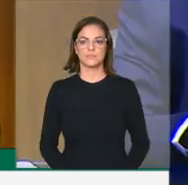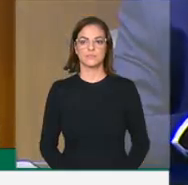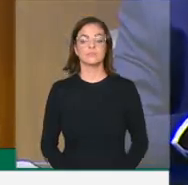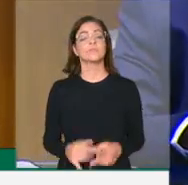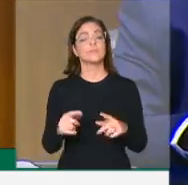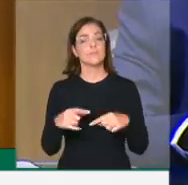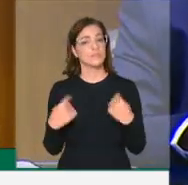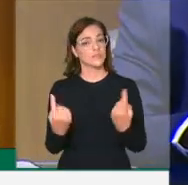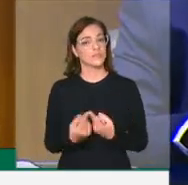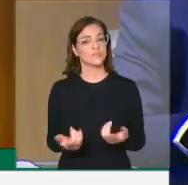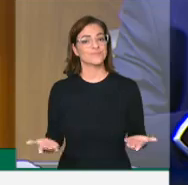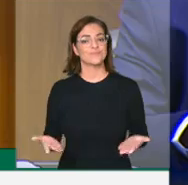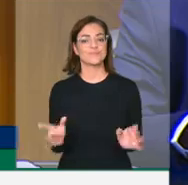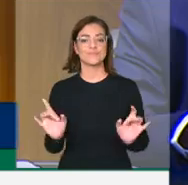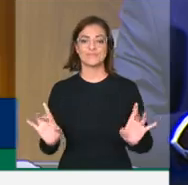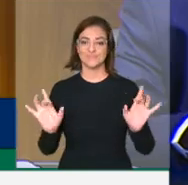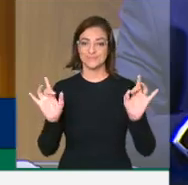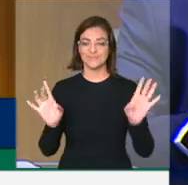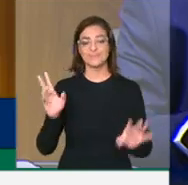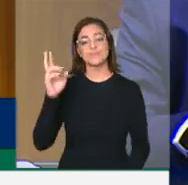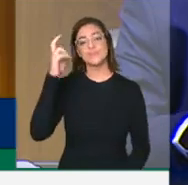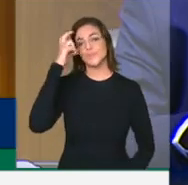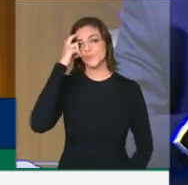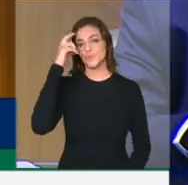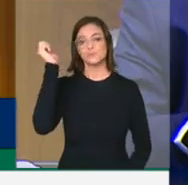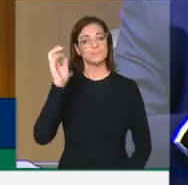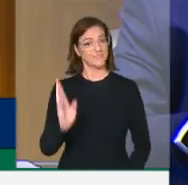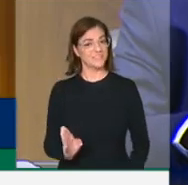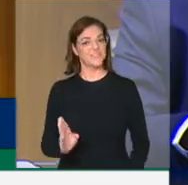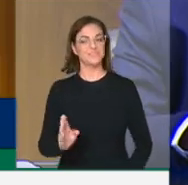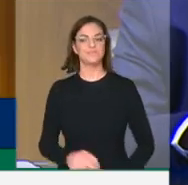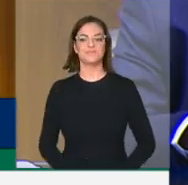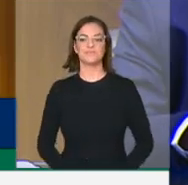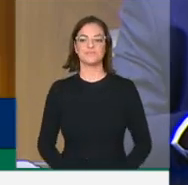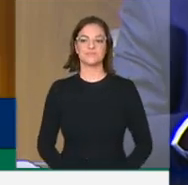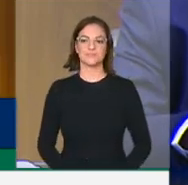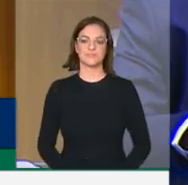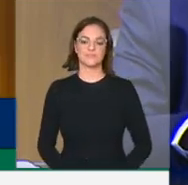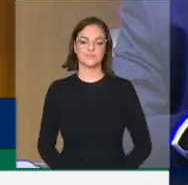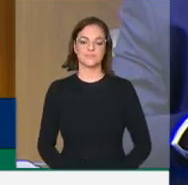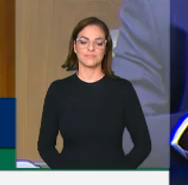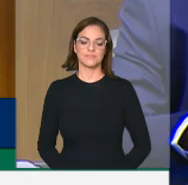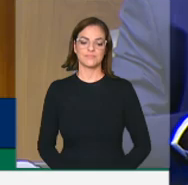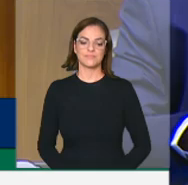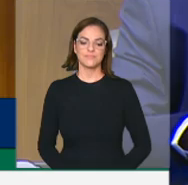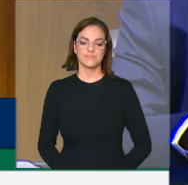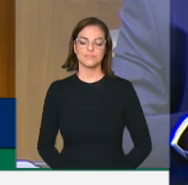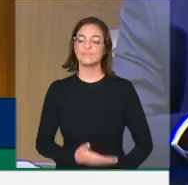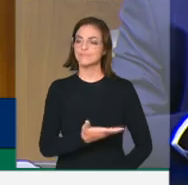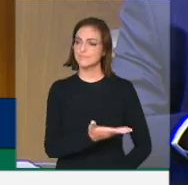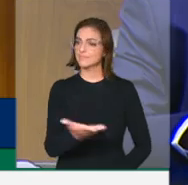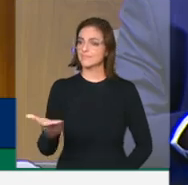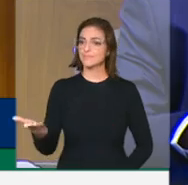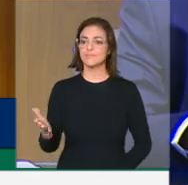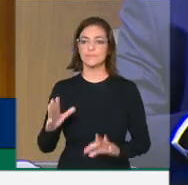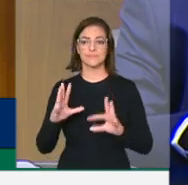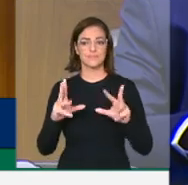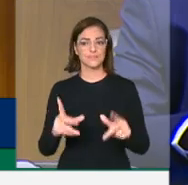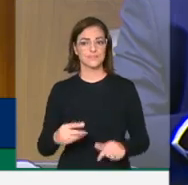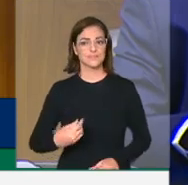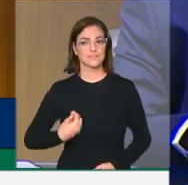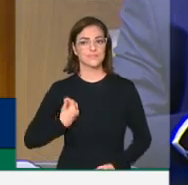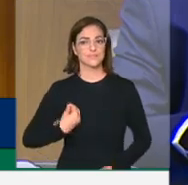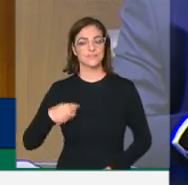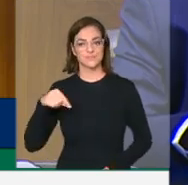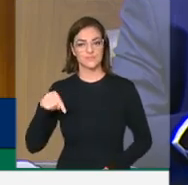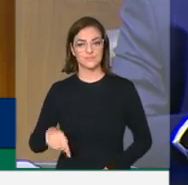Sessão solene Cultura Brasileira. Convidando a todos e todas que estão nesta sessão solene, em homenagem